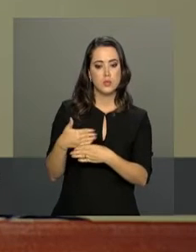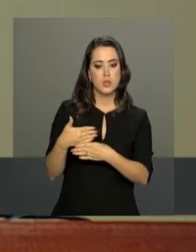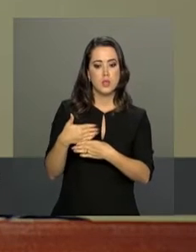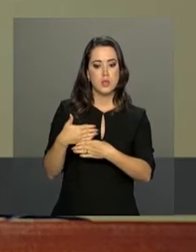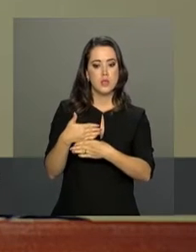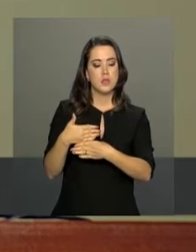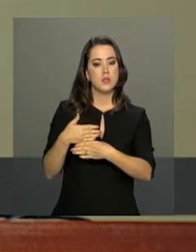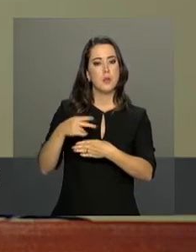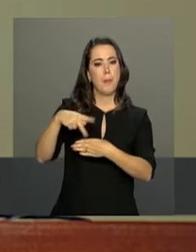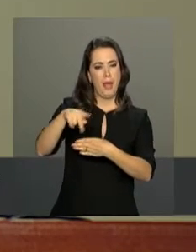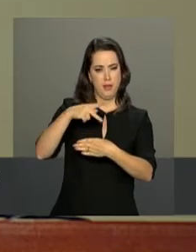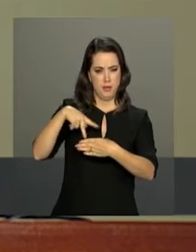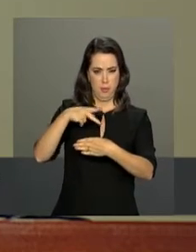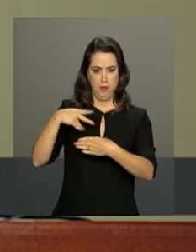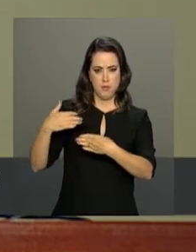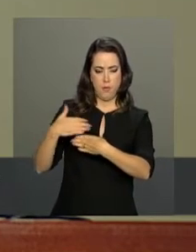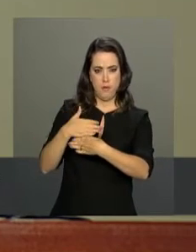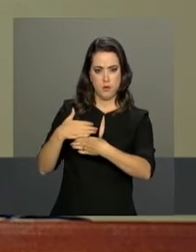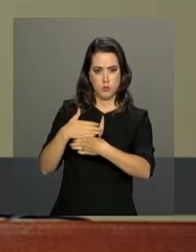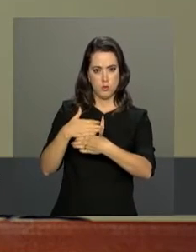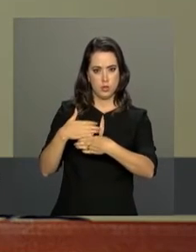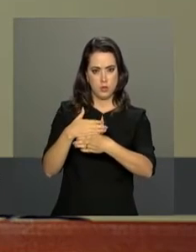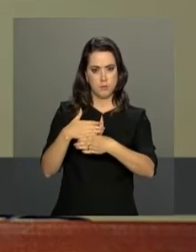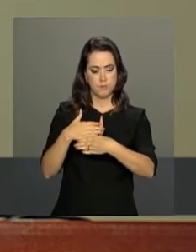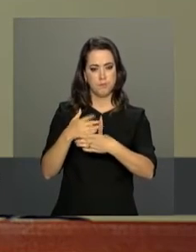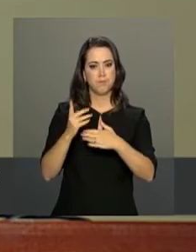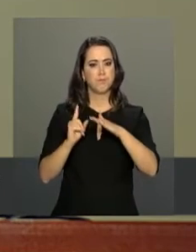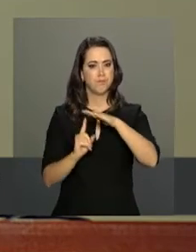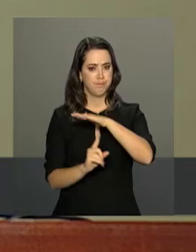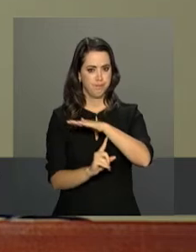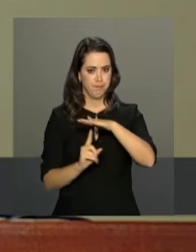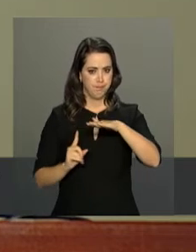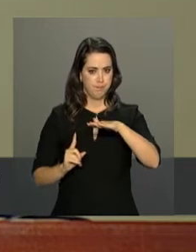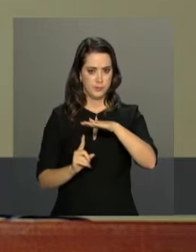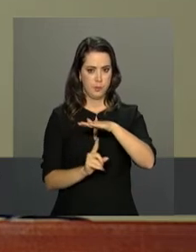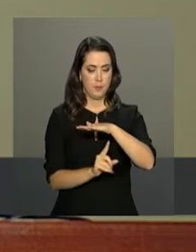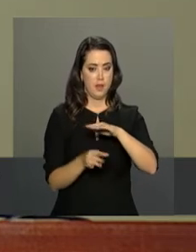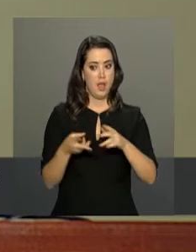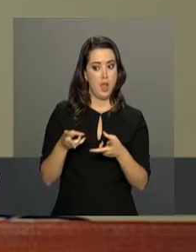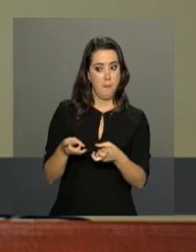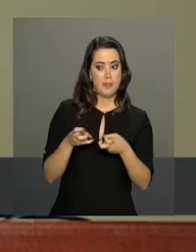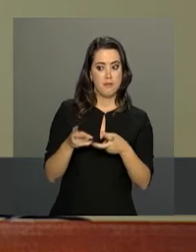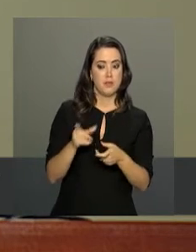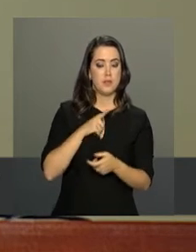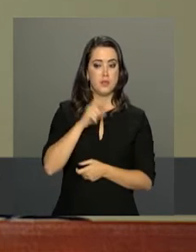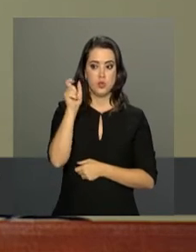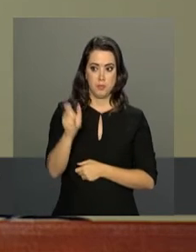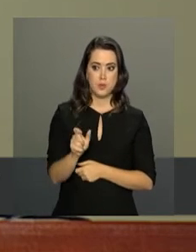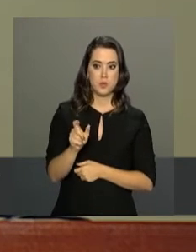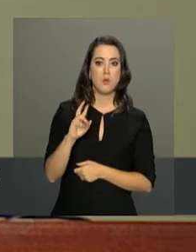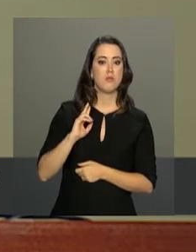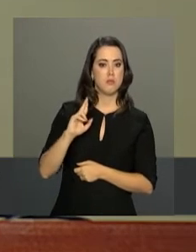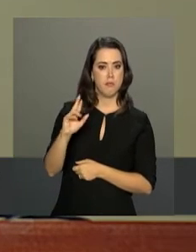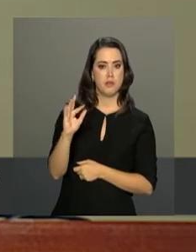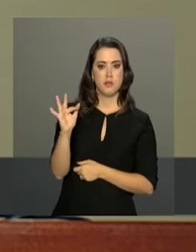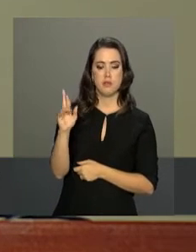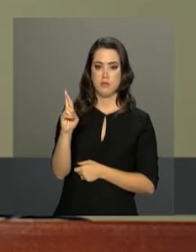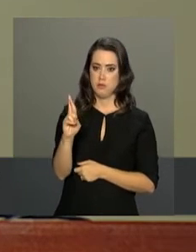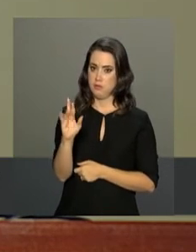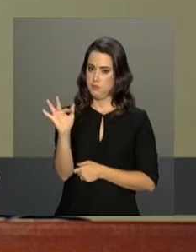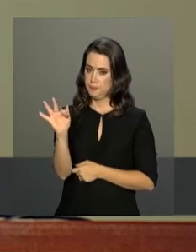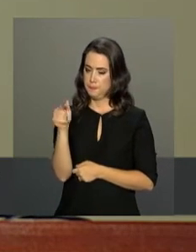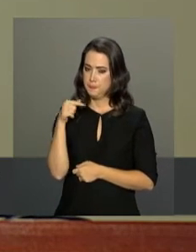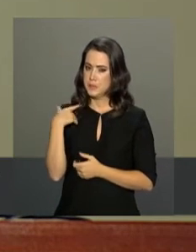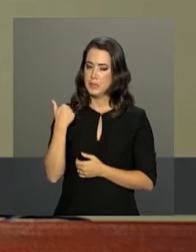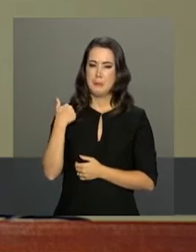estavam não é senhores membros das forças armadas lá estavam os membros da receita federal portanto em condições